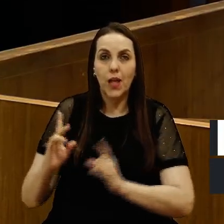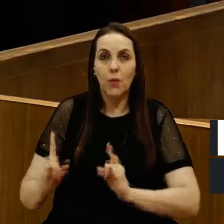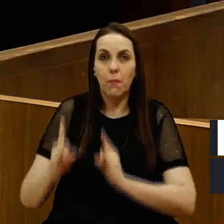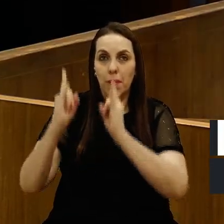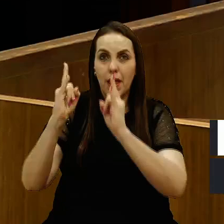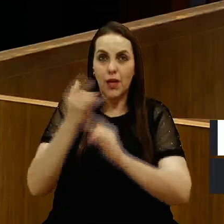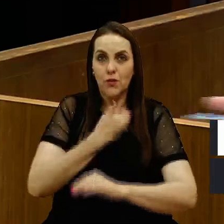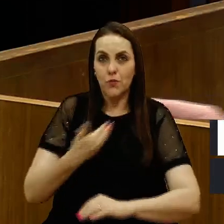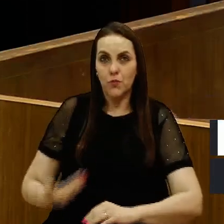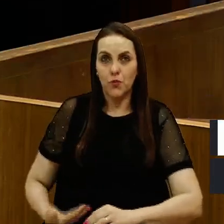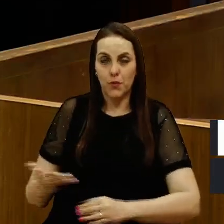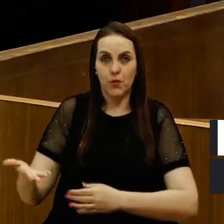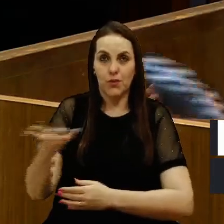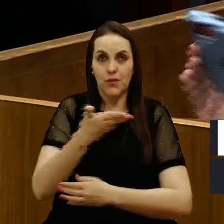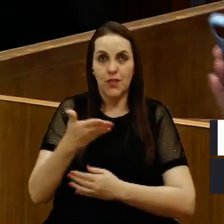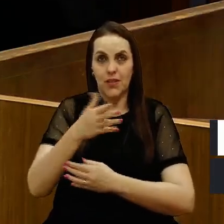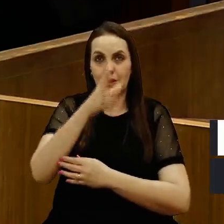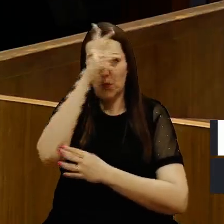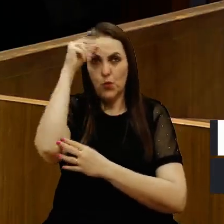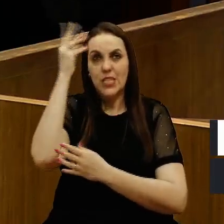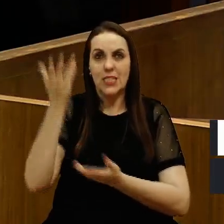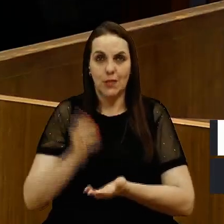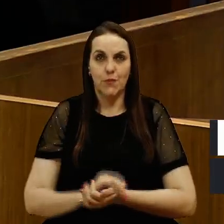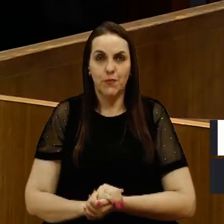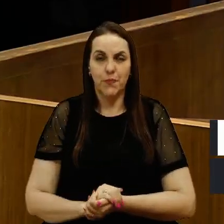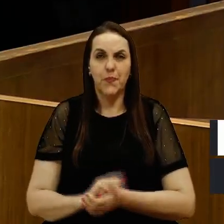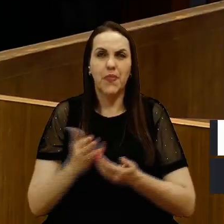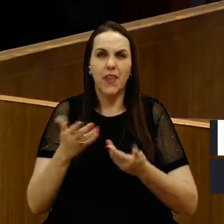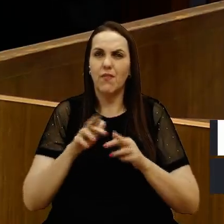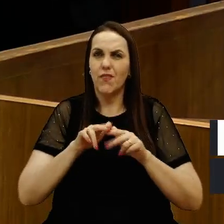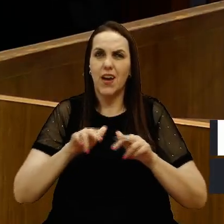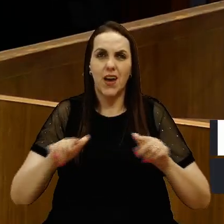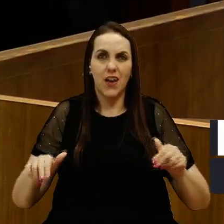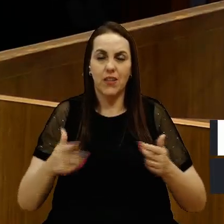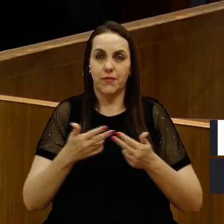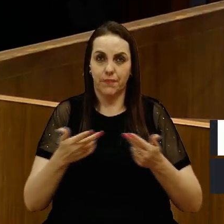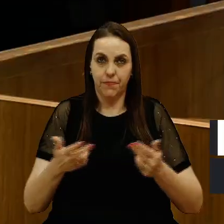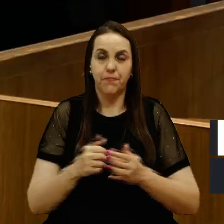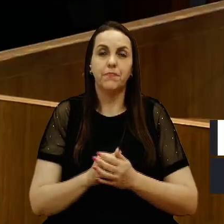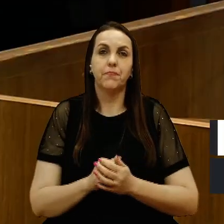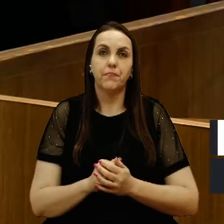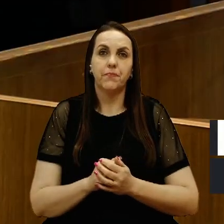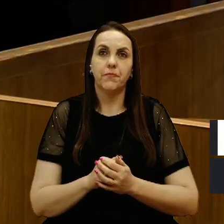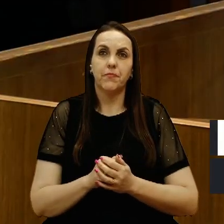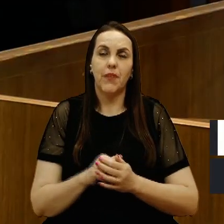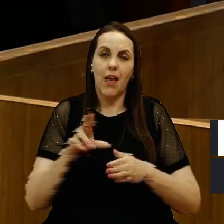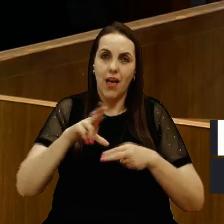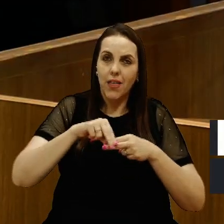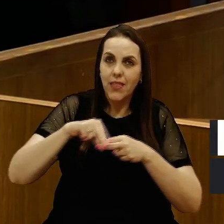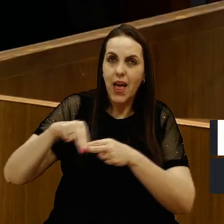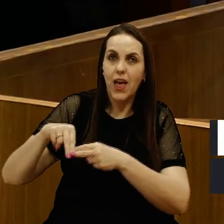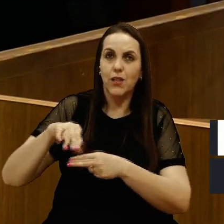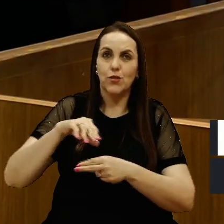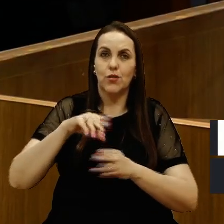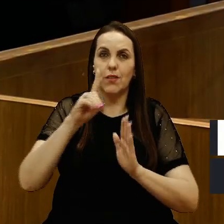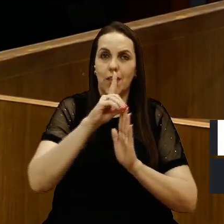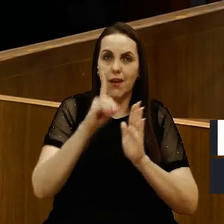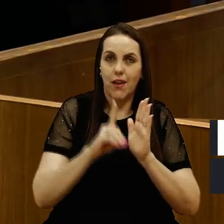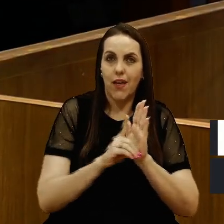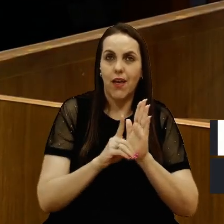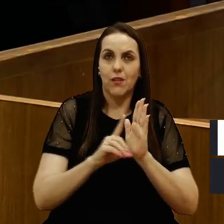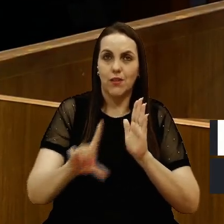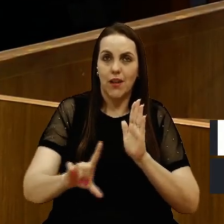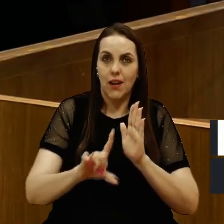do município. Então, e ali tem vários dispositivos, né, os anexos, decretos, as leis,